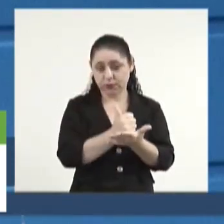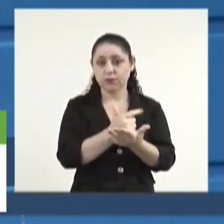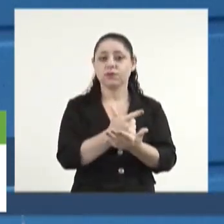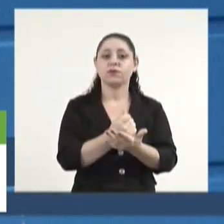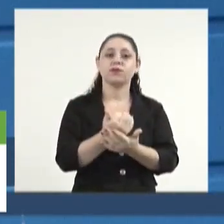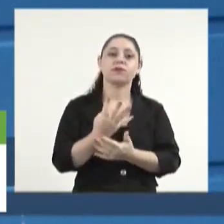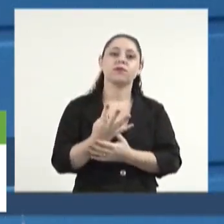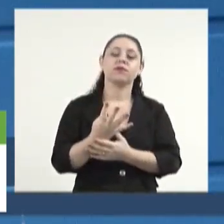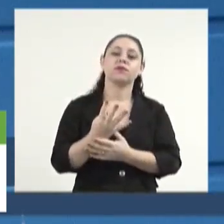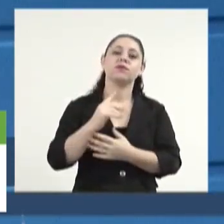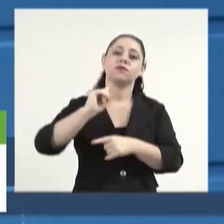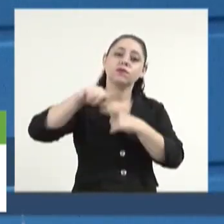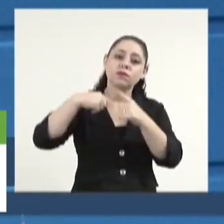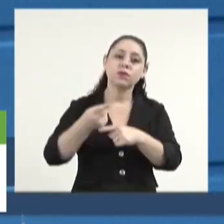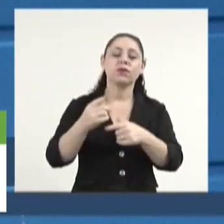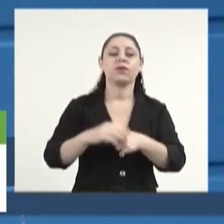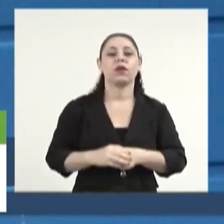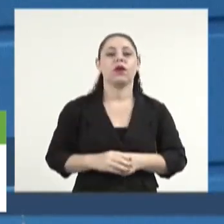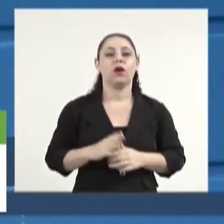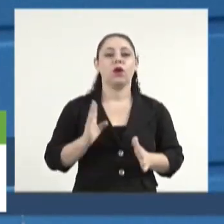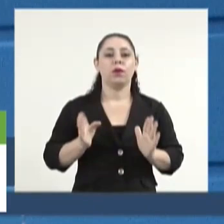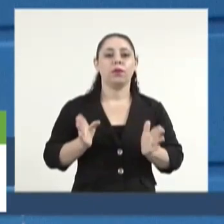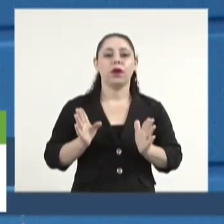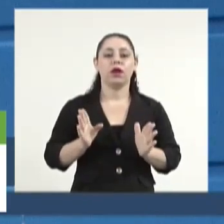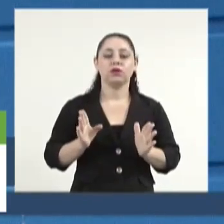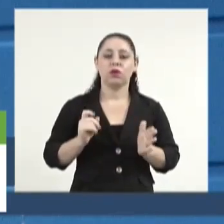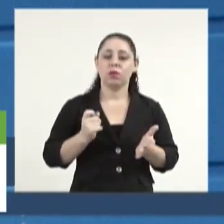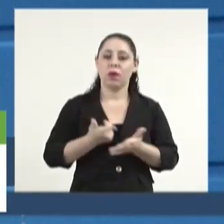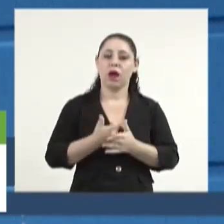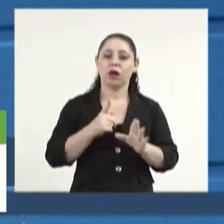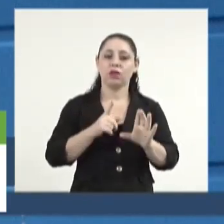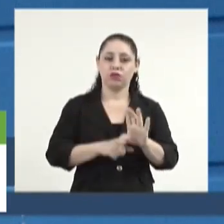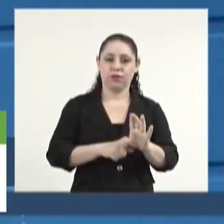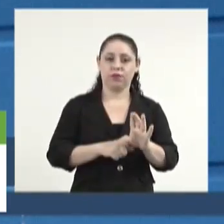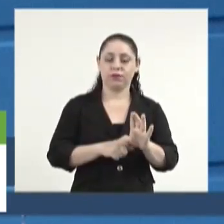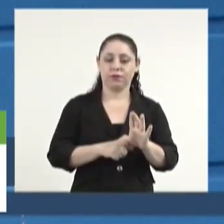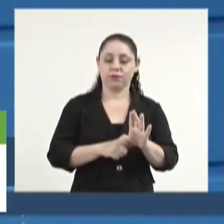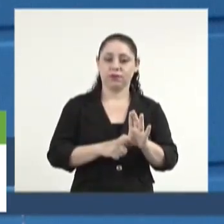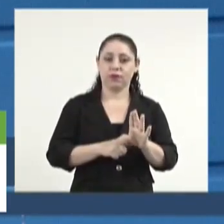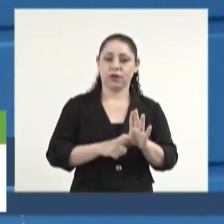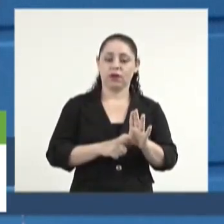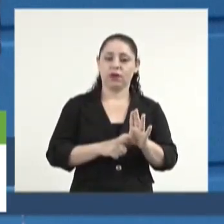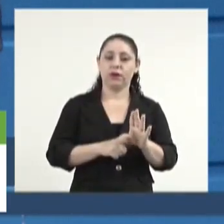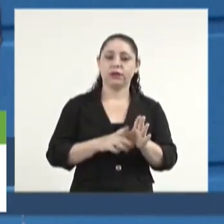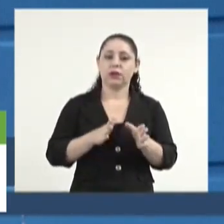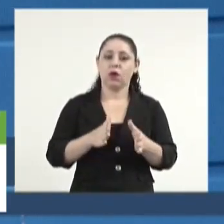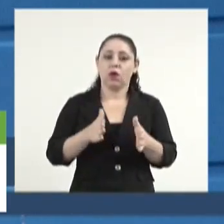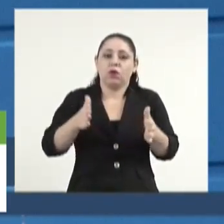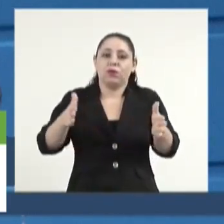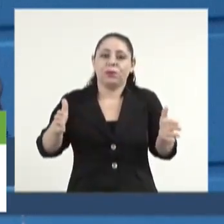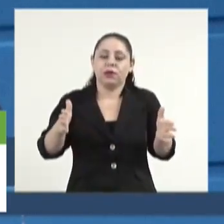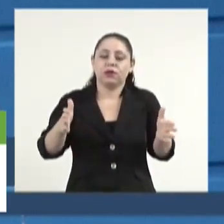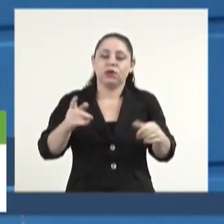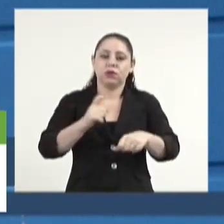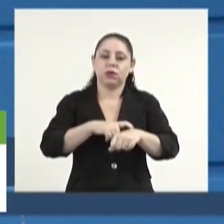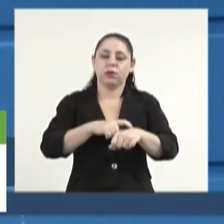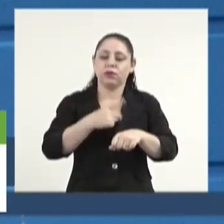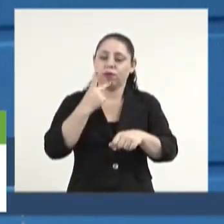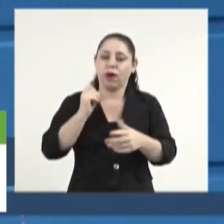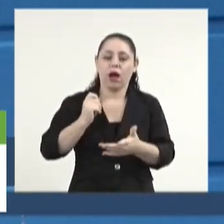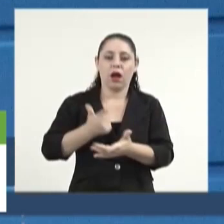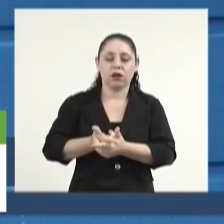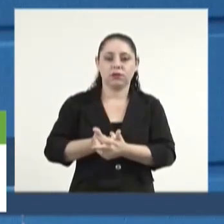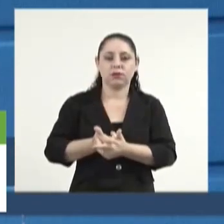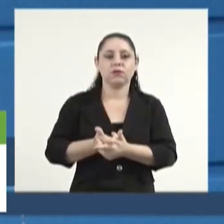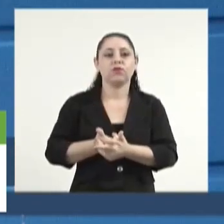2024 nas outras parcelas. Prorrogam-se os custeios do Plano Safra. E uma terceira medida, complementar a fala de